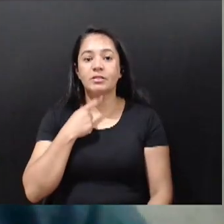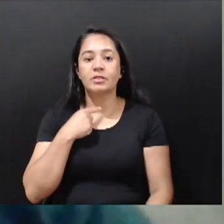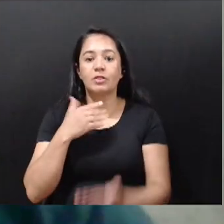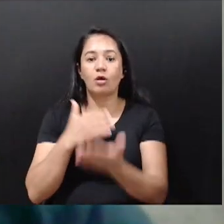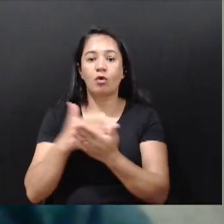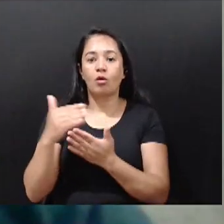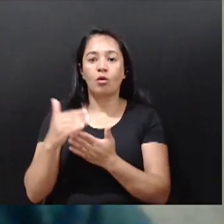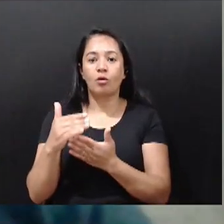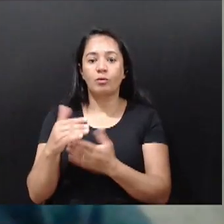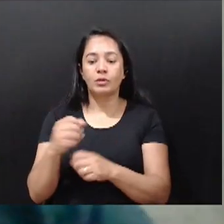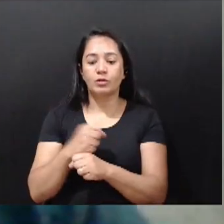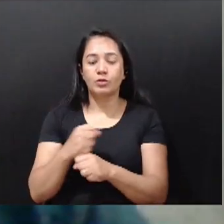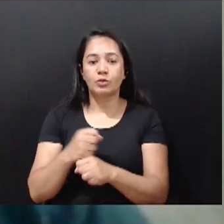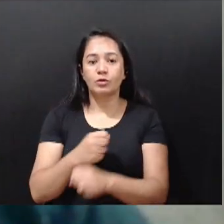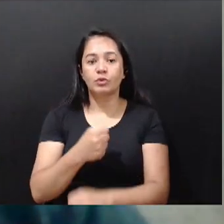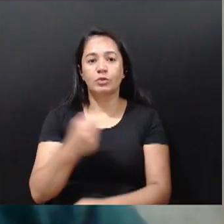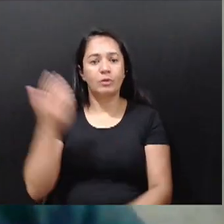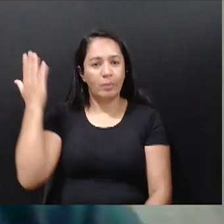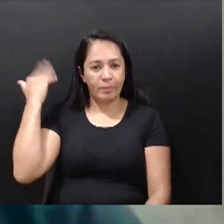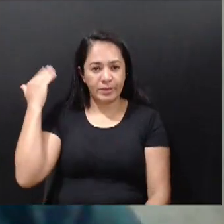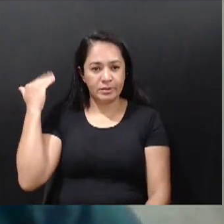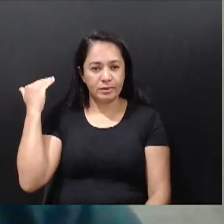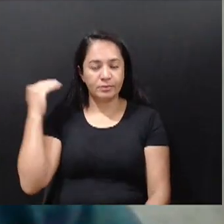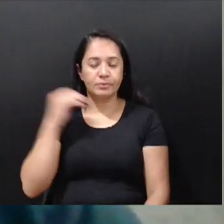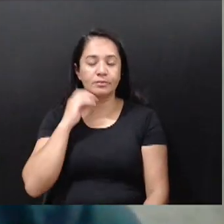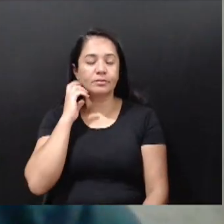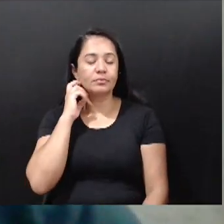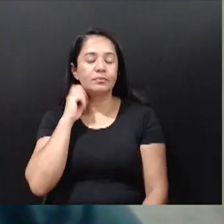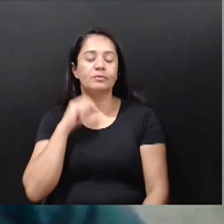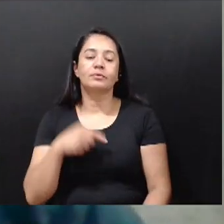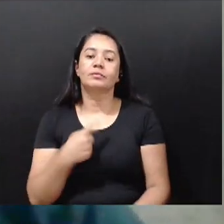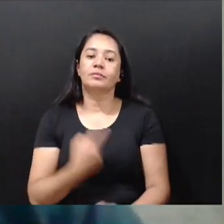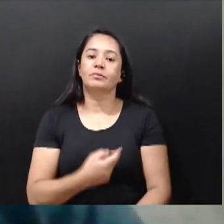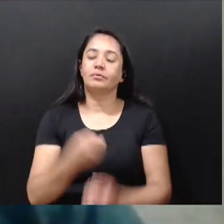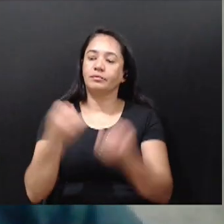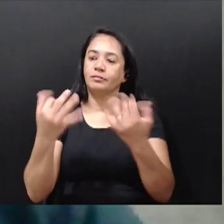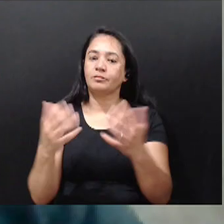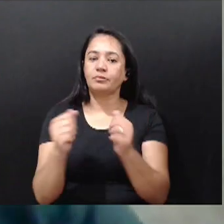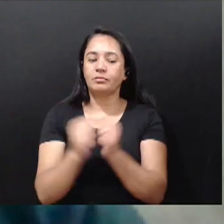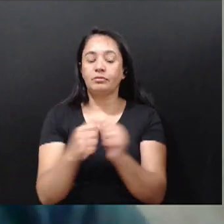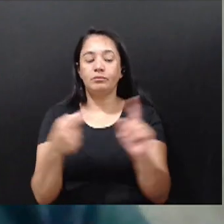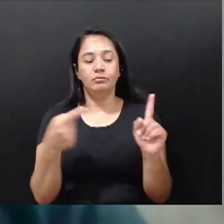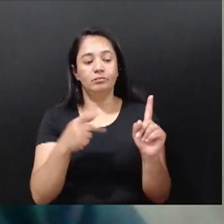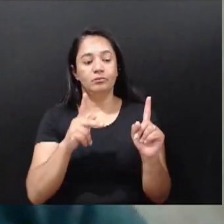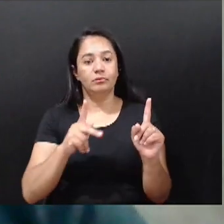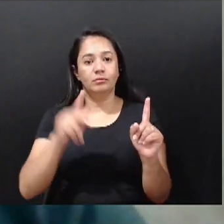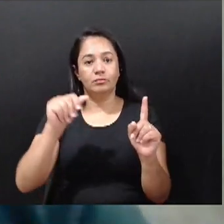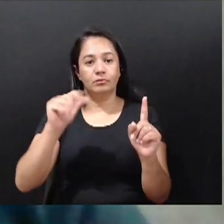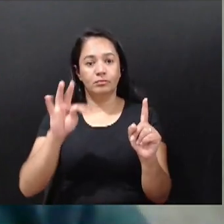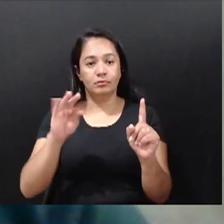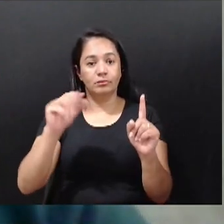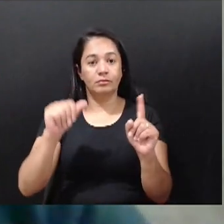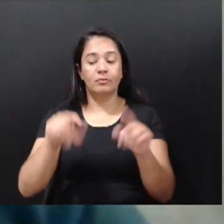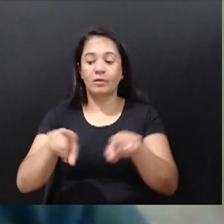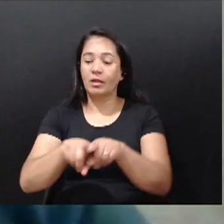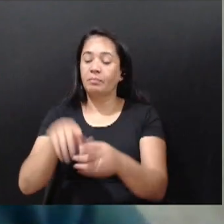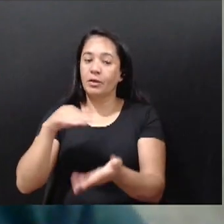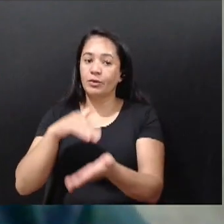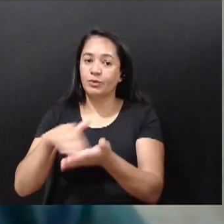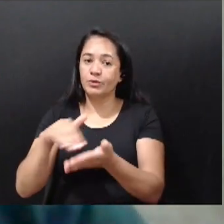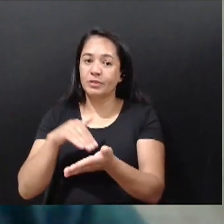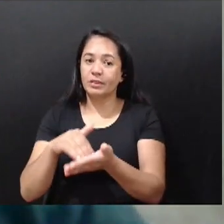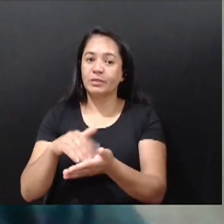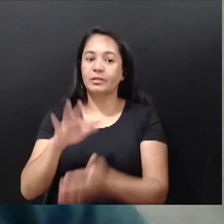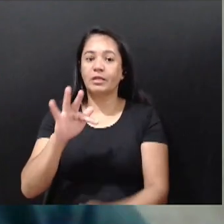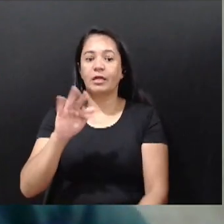passado, e nós comentamos, né, com a Kátia, comentamos com o secretário Fábio, que nós tínhamos, né, o